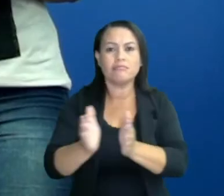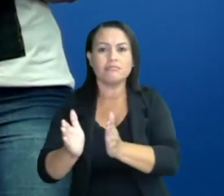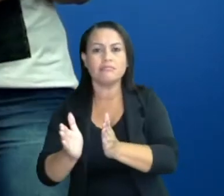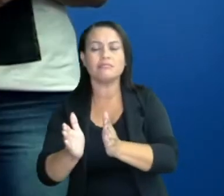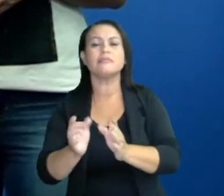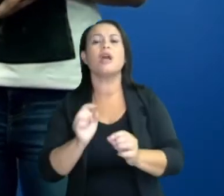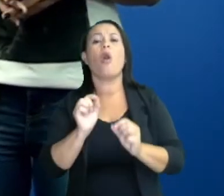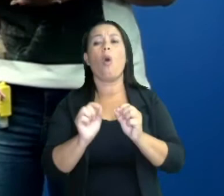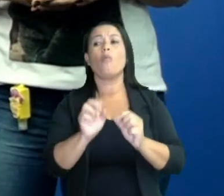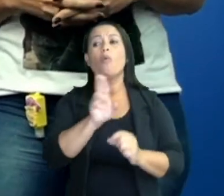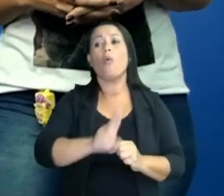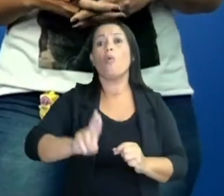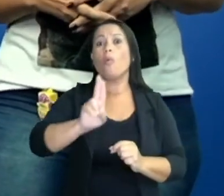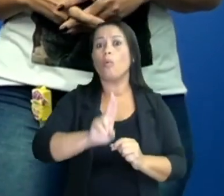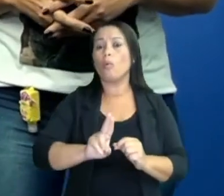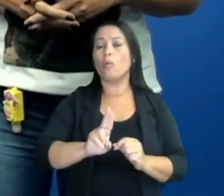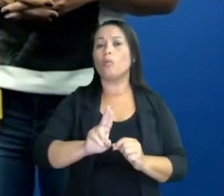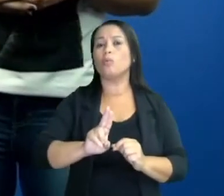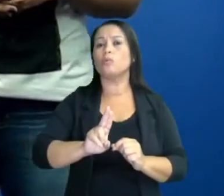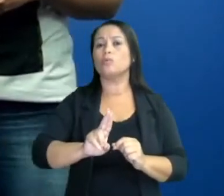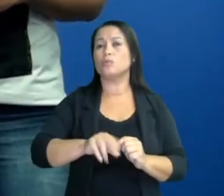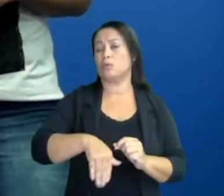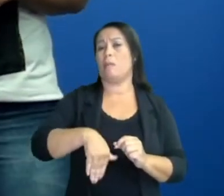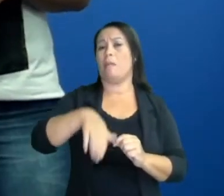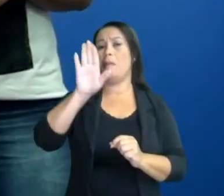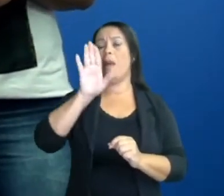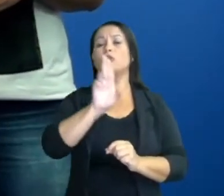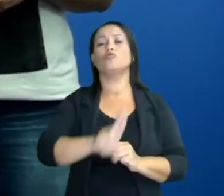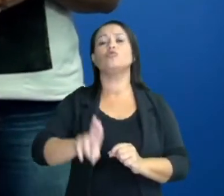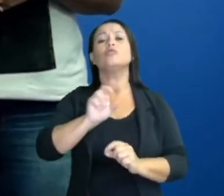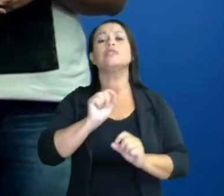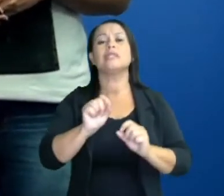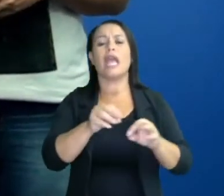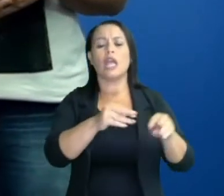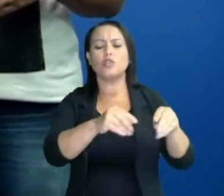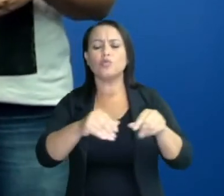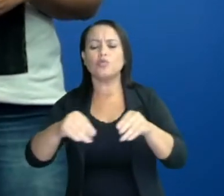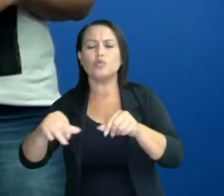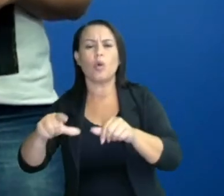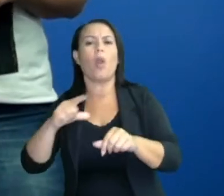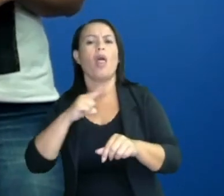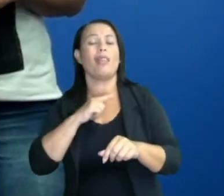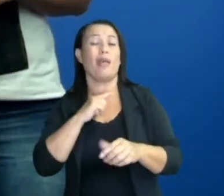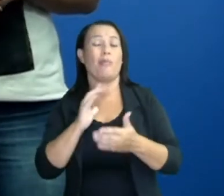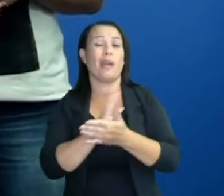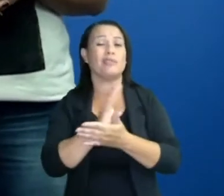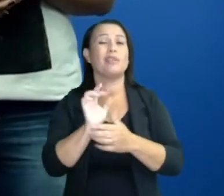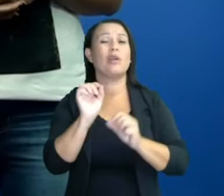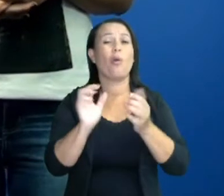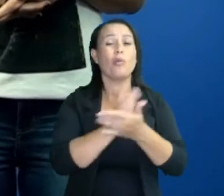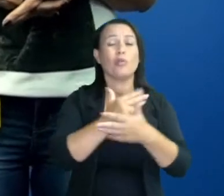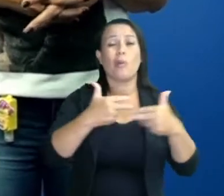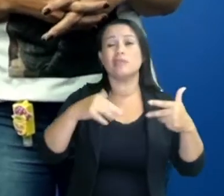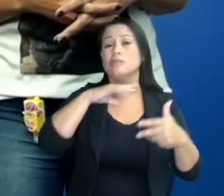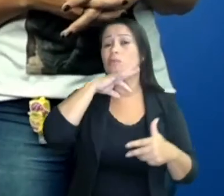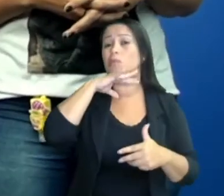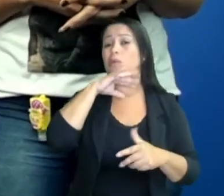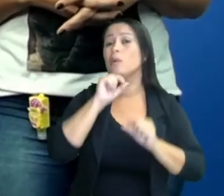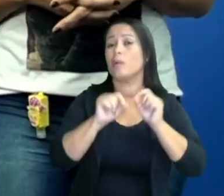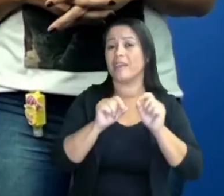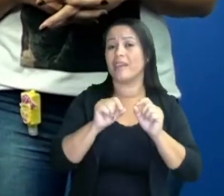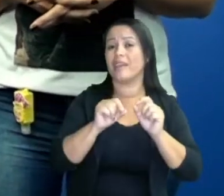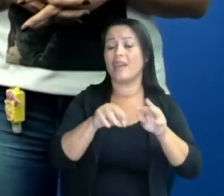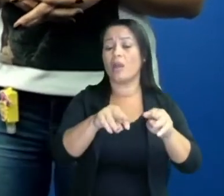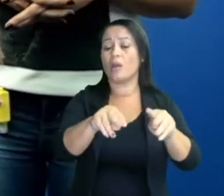e com o uso excessivo do solo a gente tem como uma prática negativa O esgotamento